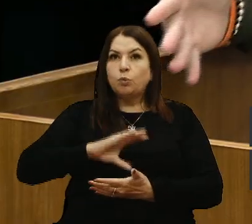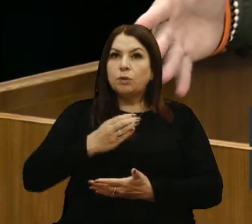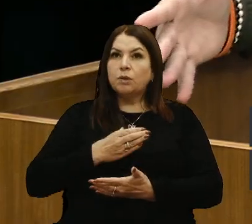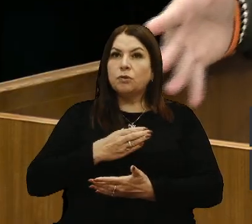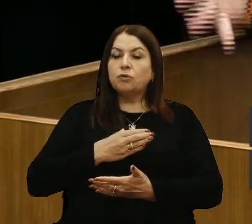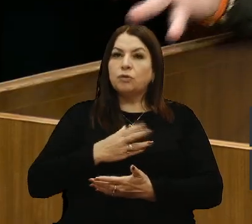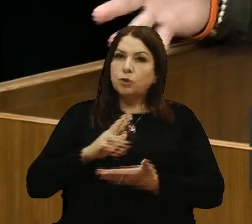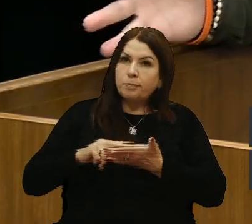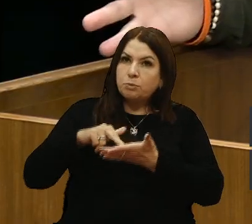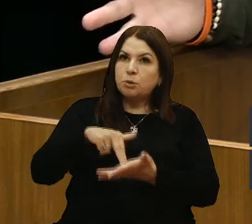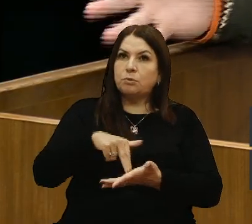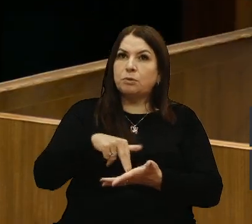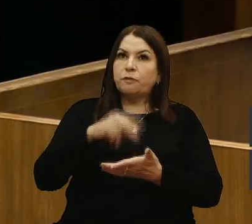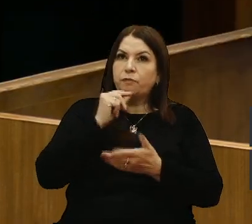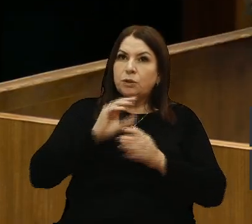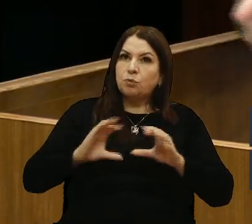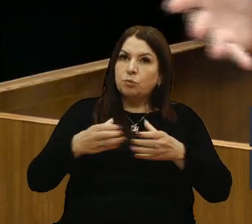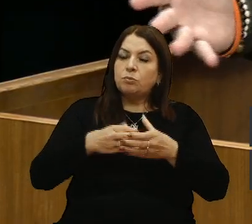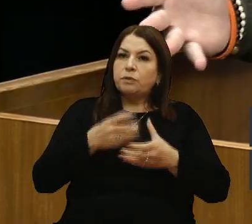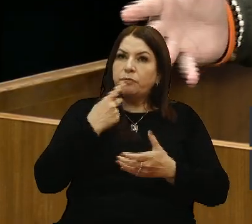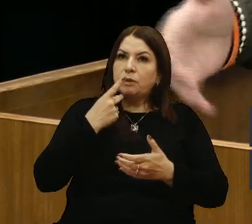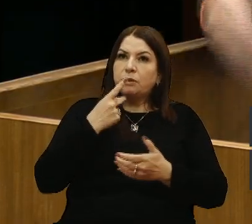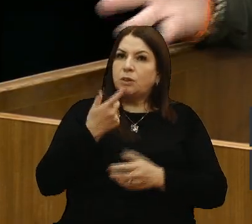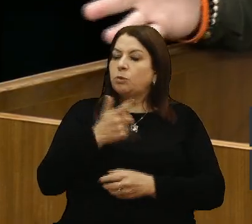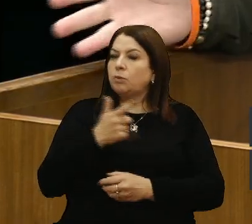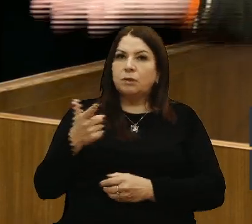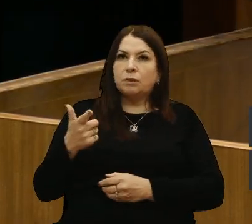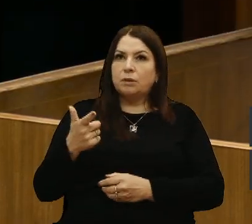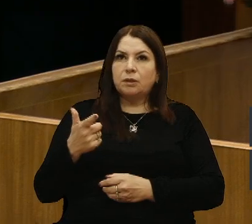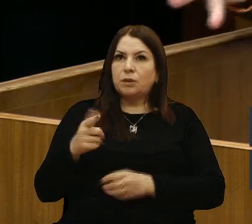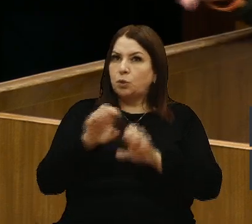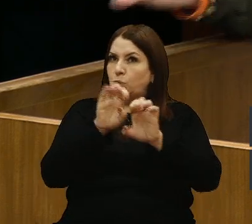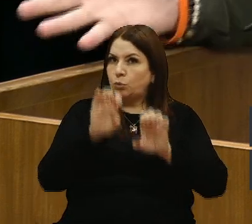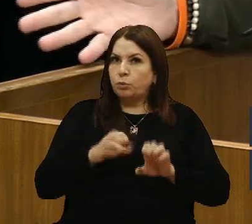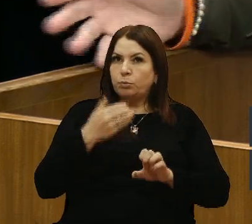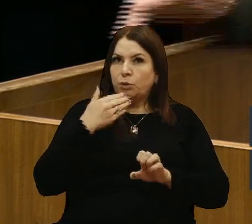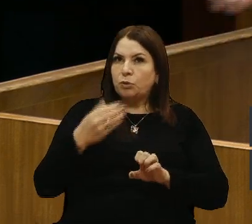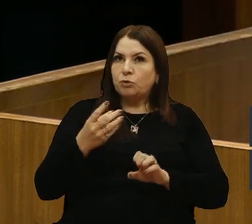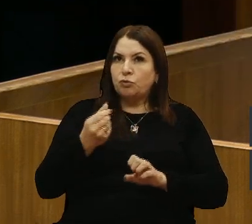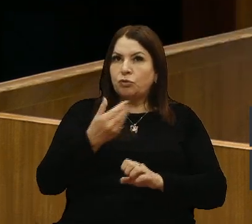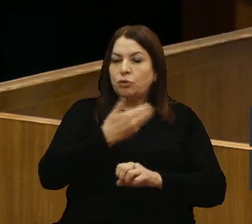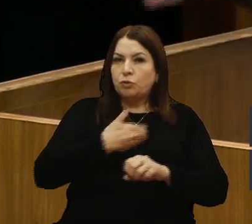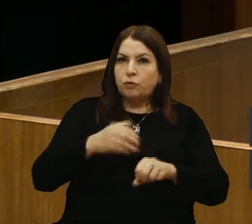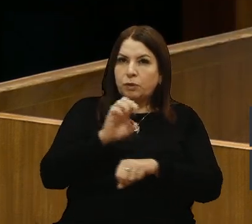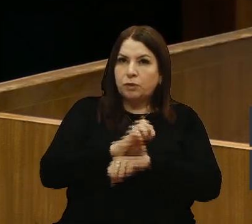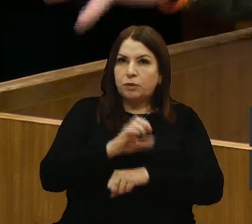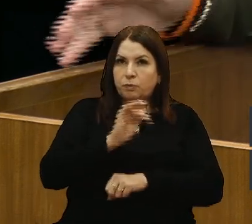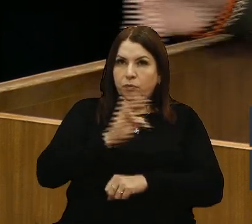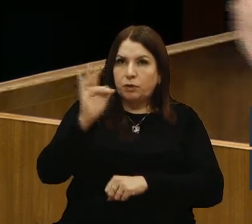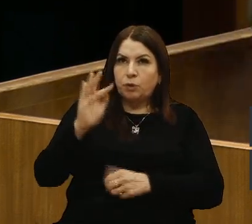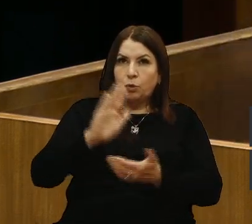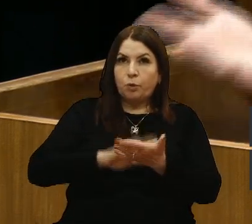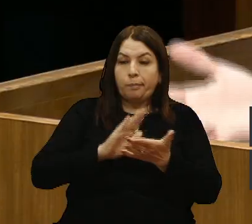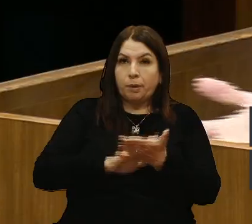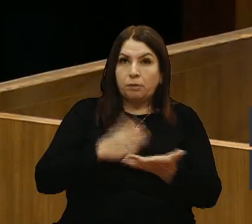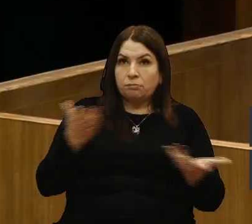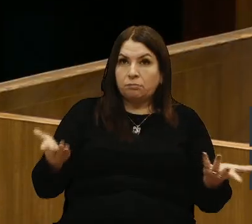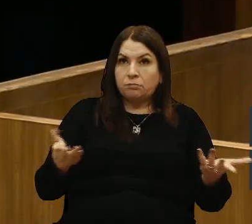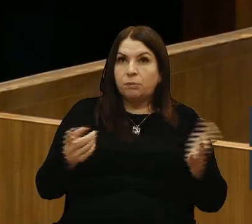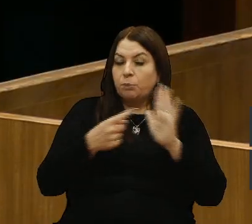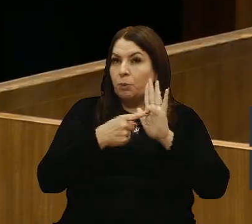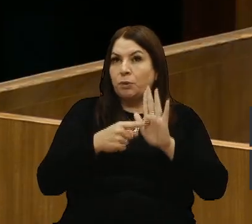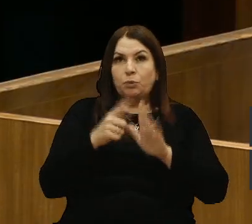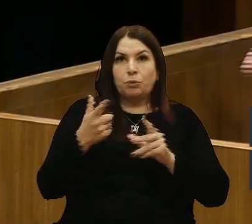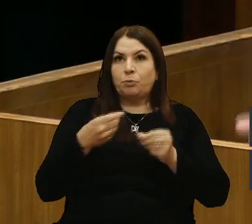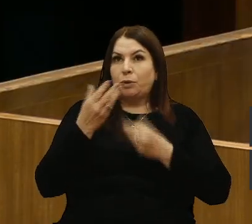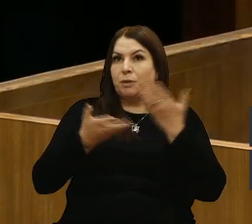de se posicionar e fazer uma coletiva e dizer que não tem estrutura, pedir dinheiro para o governo do estado, para o governo federal, cobrar alguém, mas mostrar que não tem